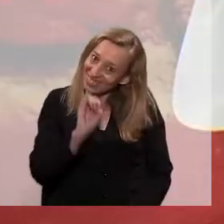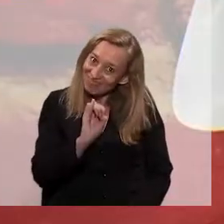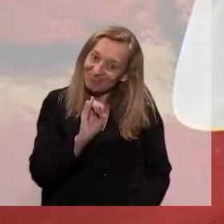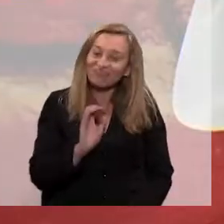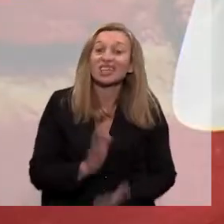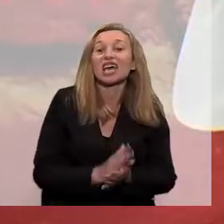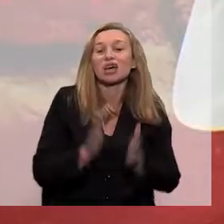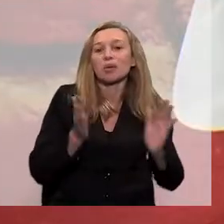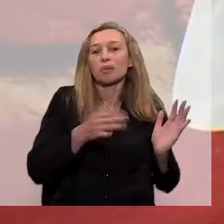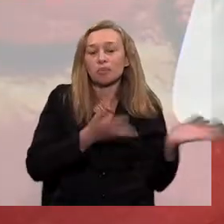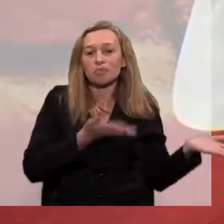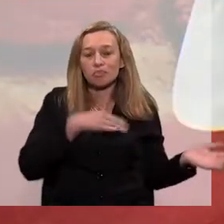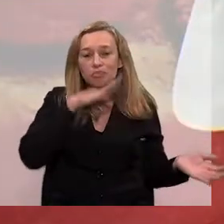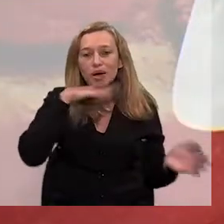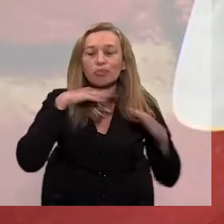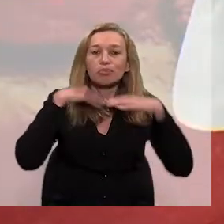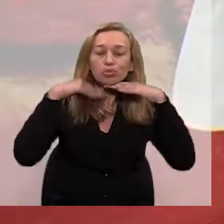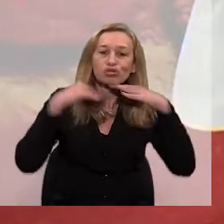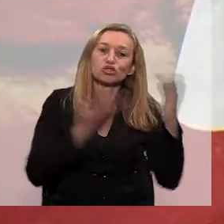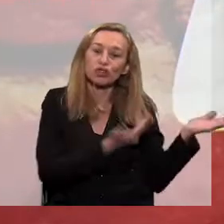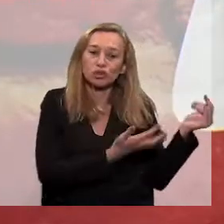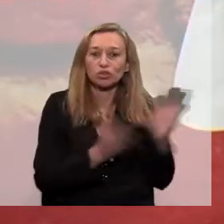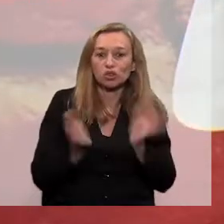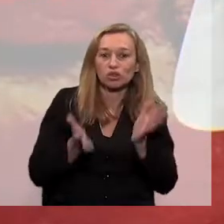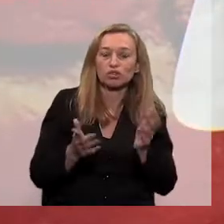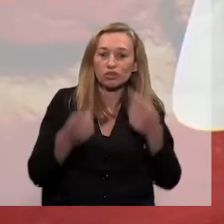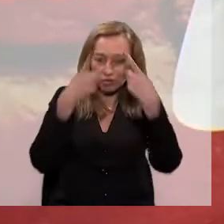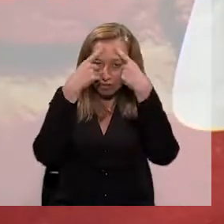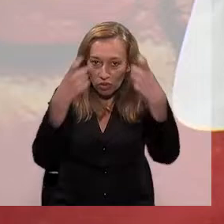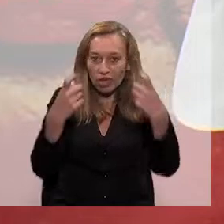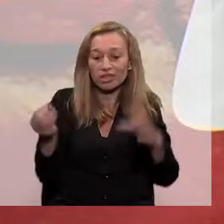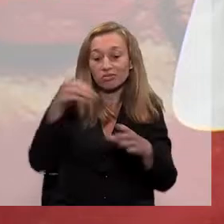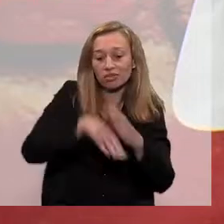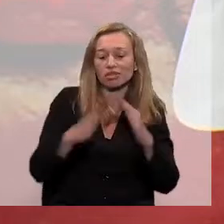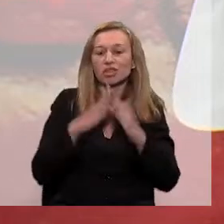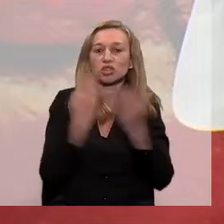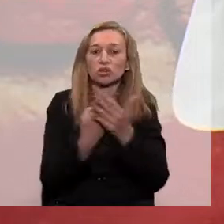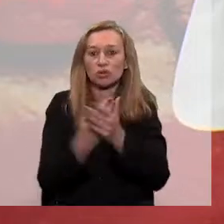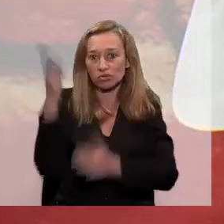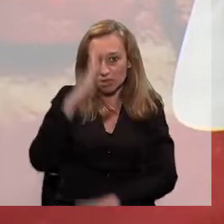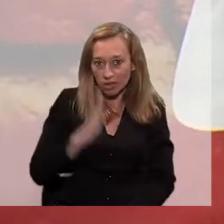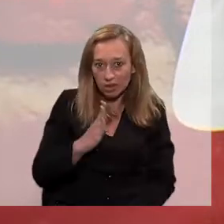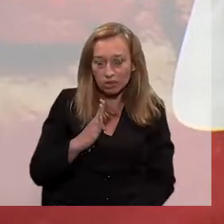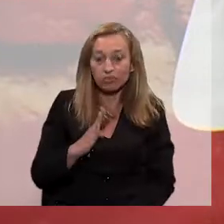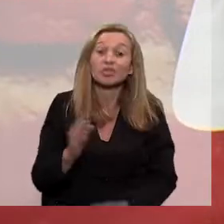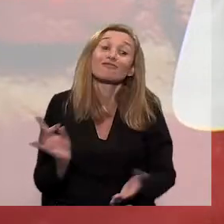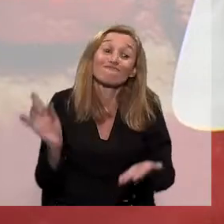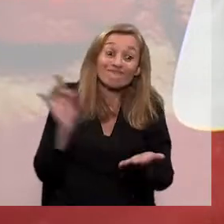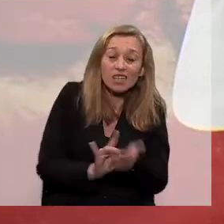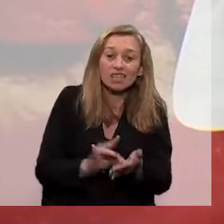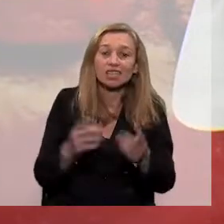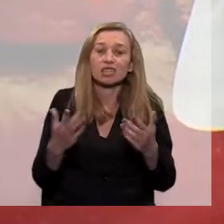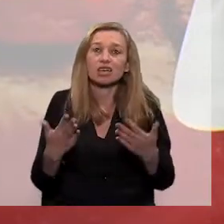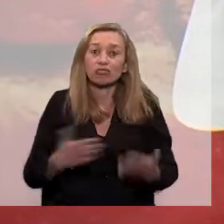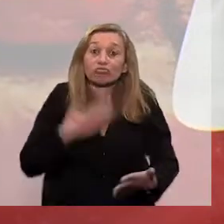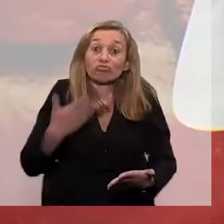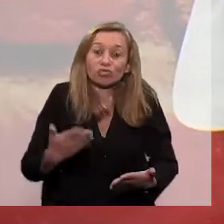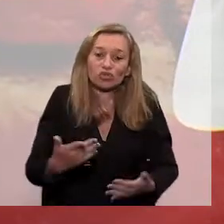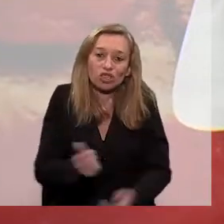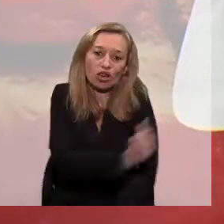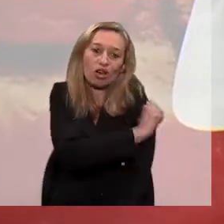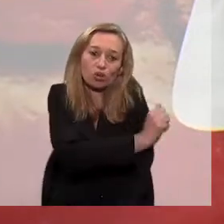Olá! O Papo de Juventude de hoje vai discutir a violência nas escolas brasileiras, uma realidade que assusta